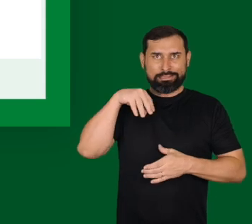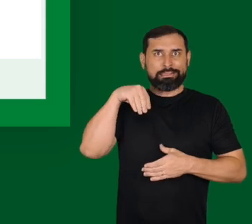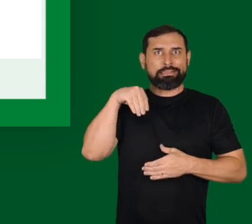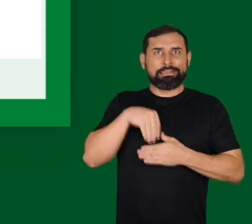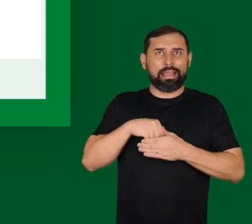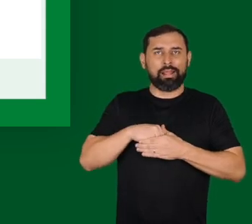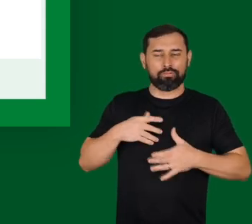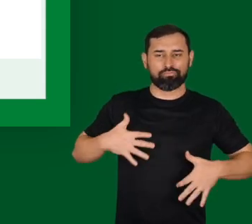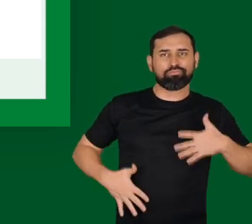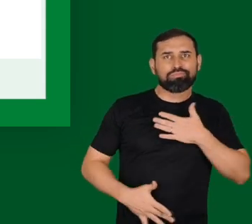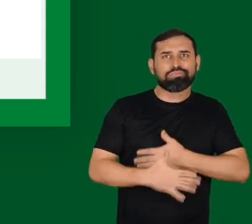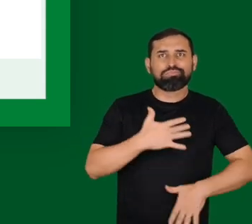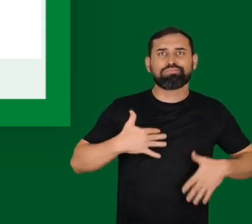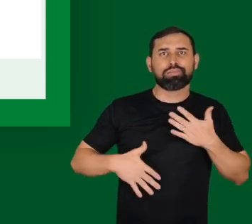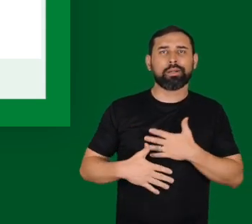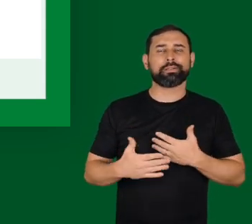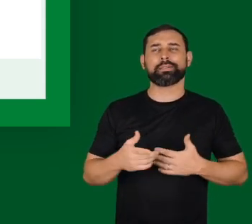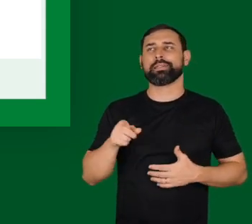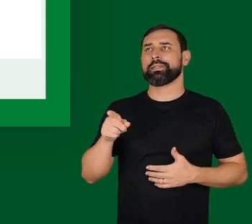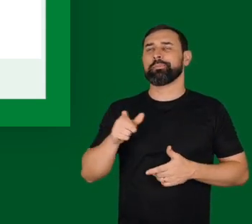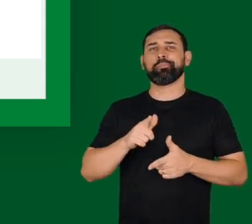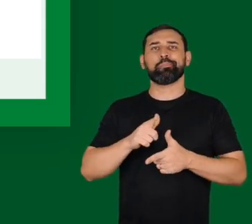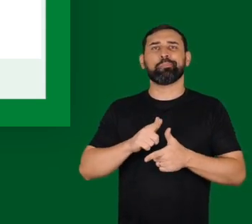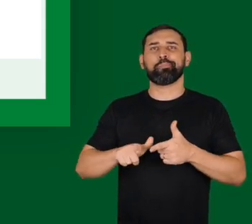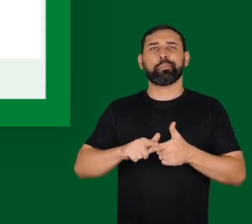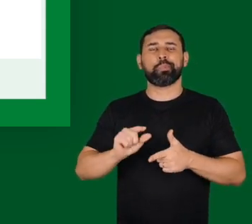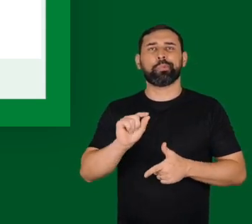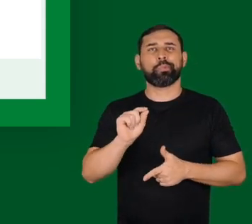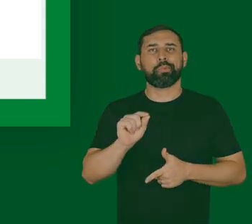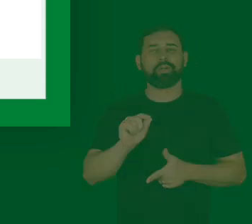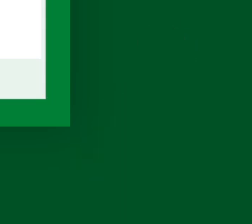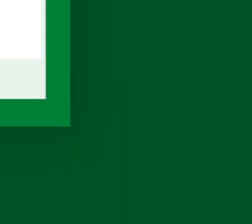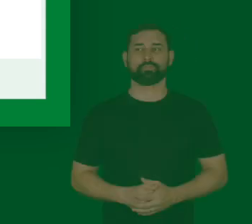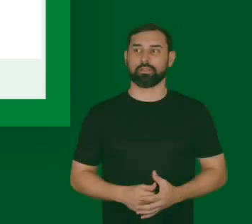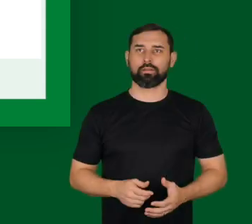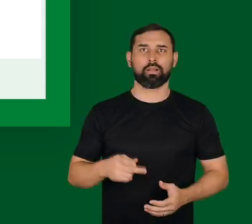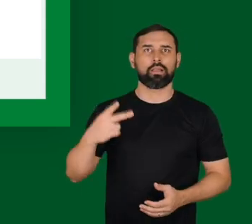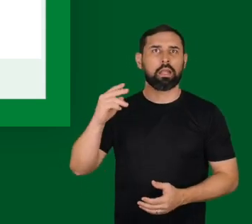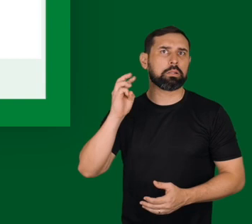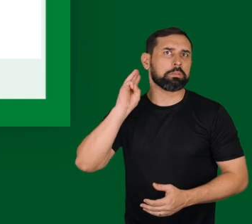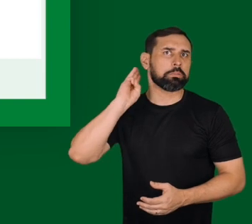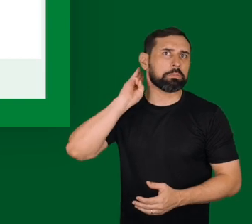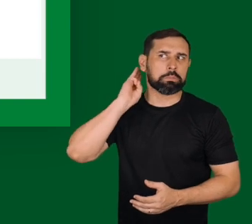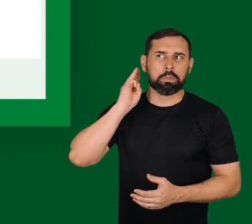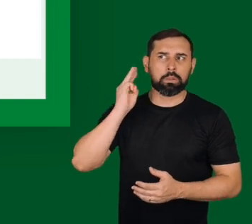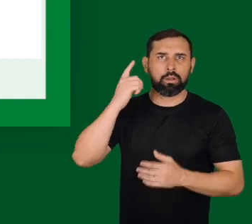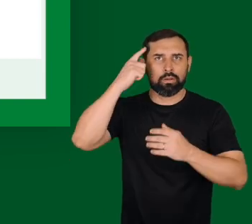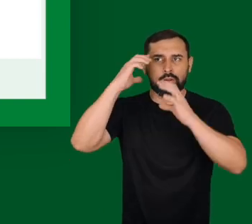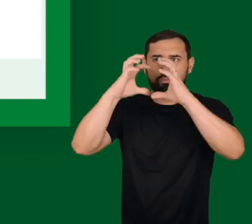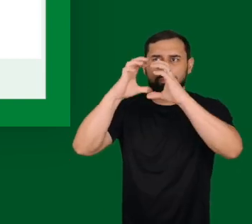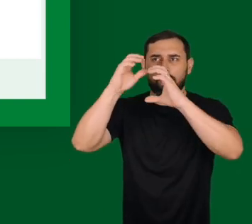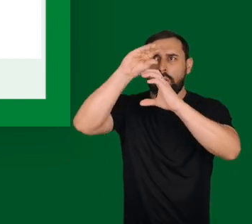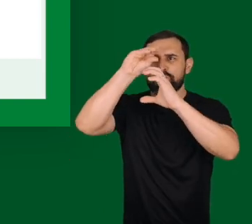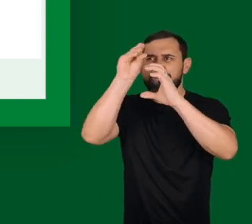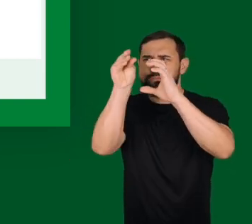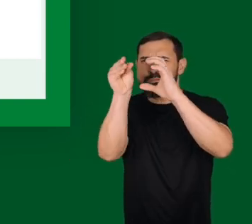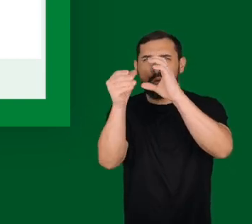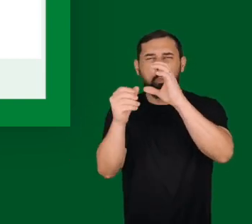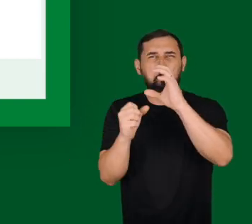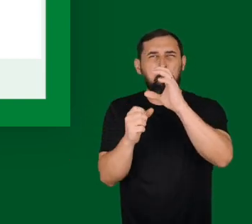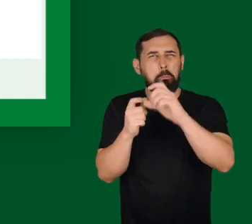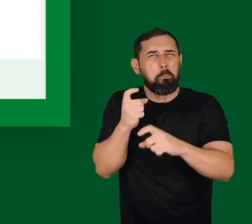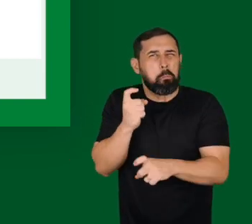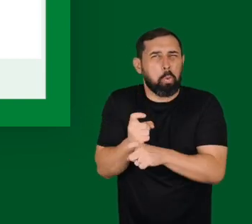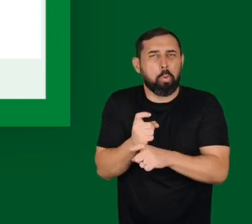de armazenamento, as doenças lisossomais, então, doença de Pomble, que podem cursar com distúrbios neurológicos, mas